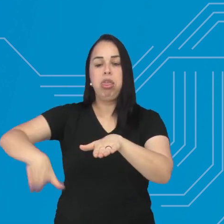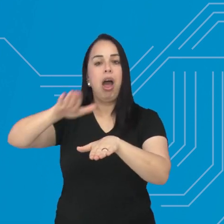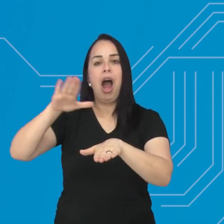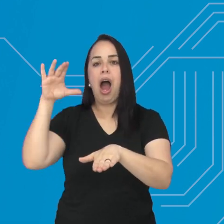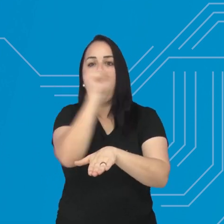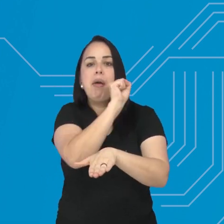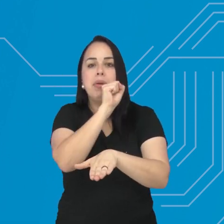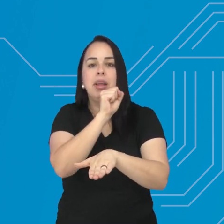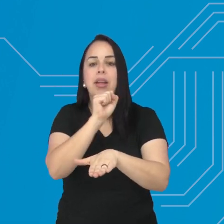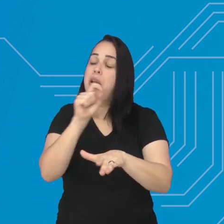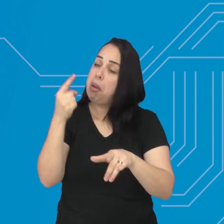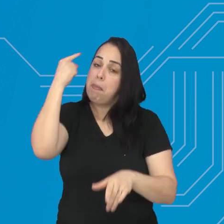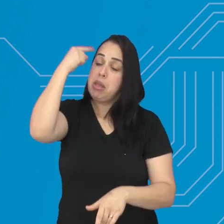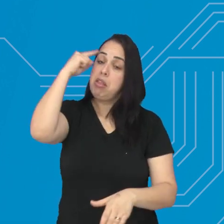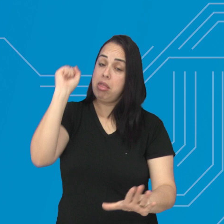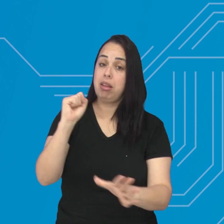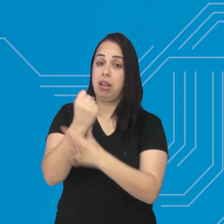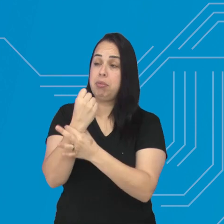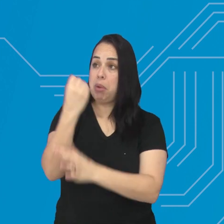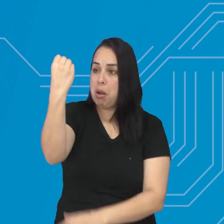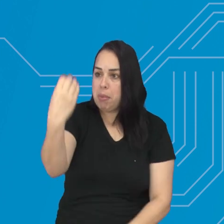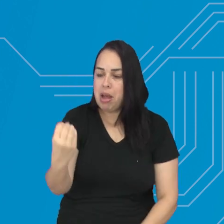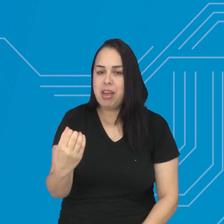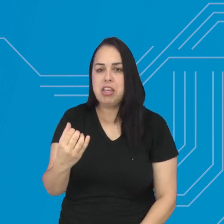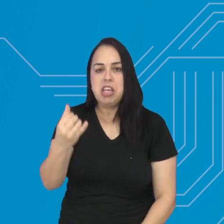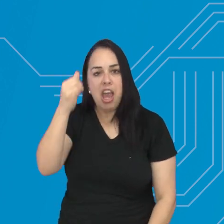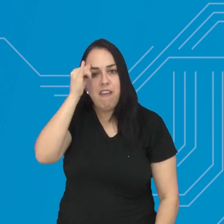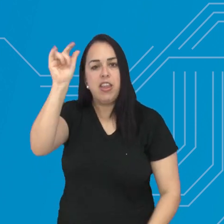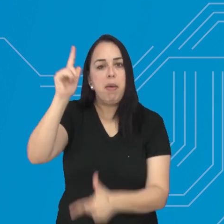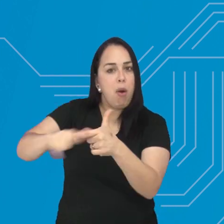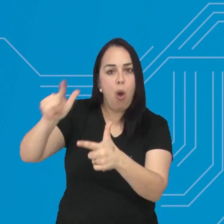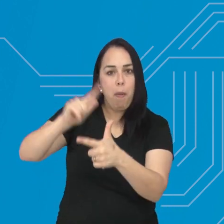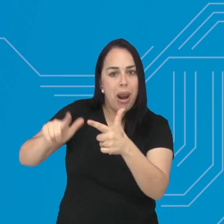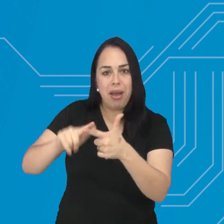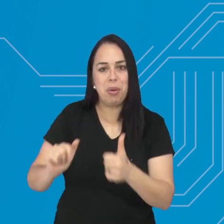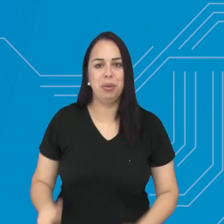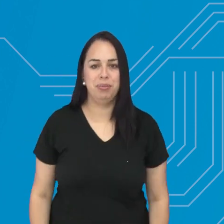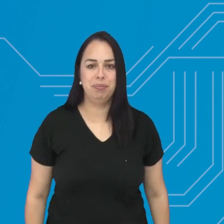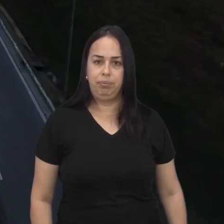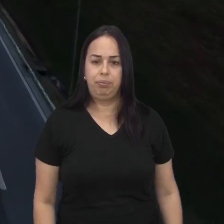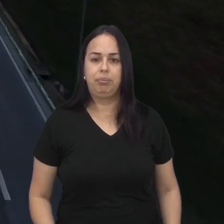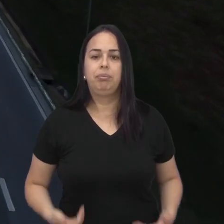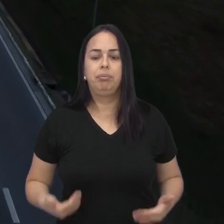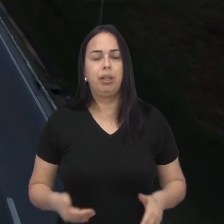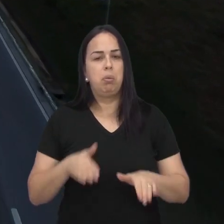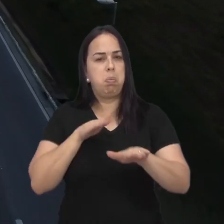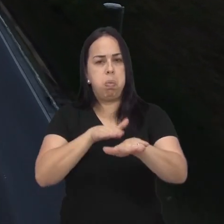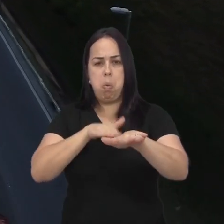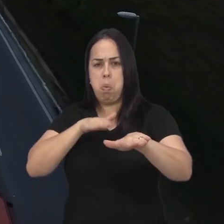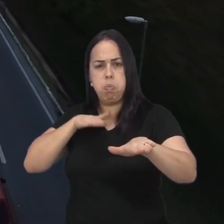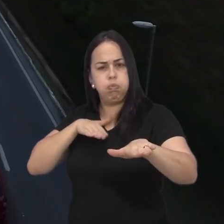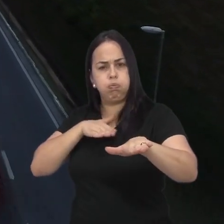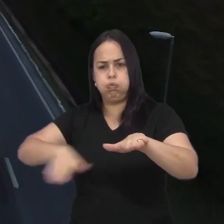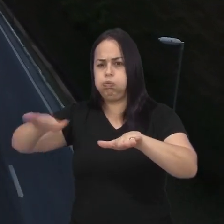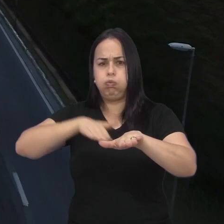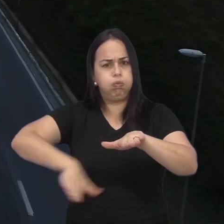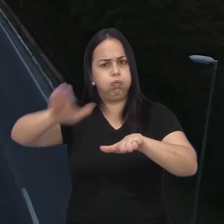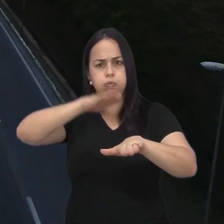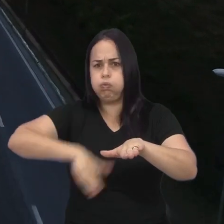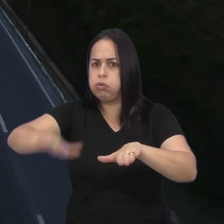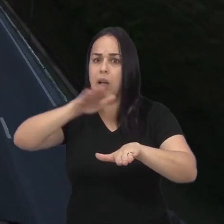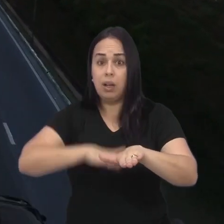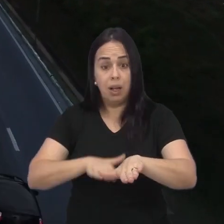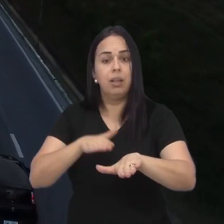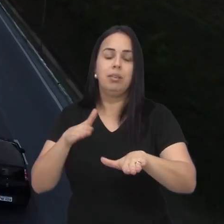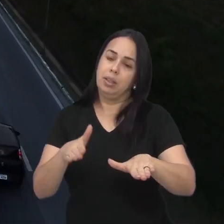do foco na segurança, já que a modernização pode evitar falhas e problemas técnicos. O fluxo de trânsito é intenso em São